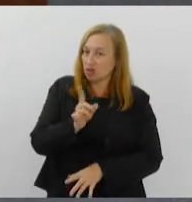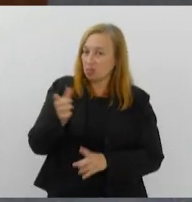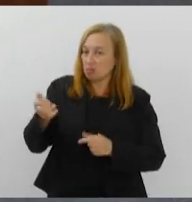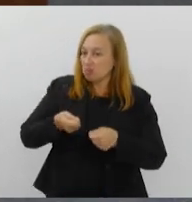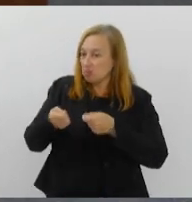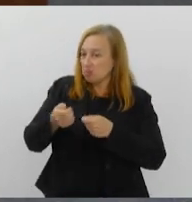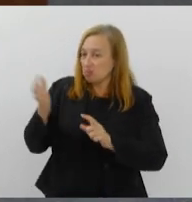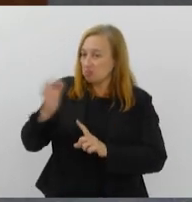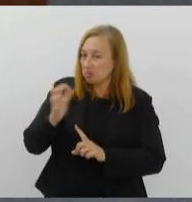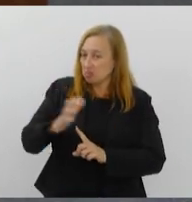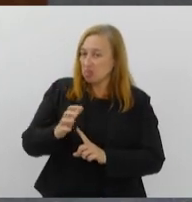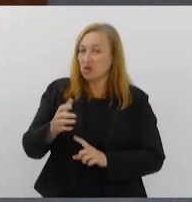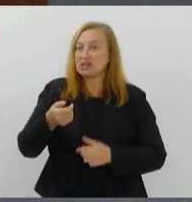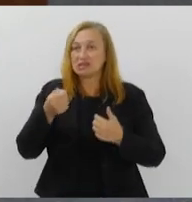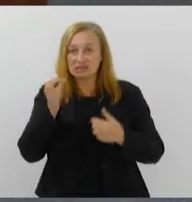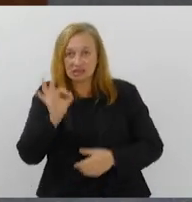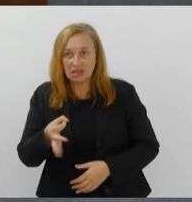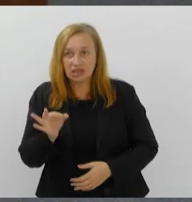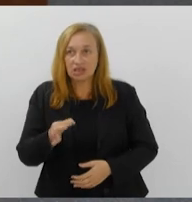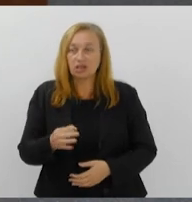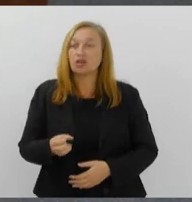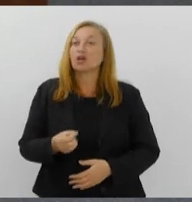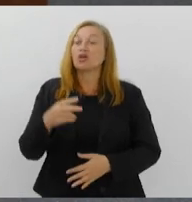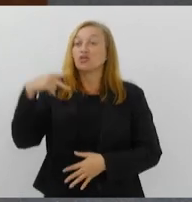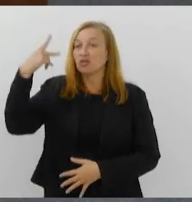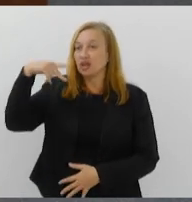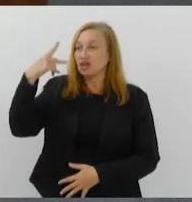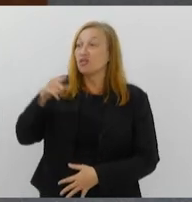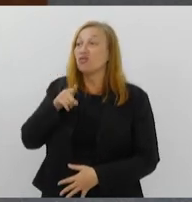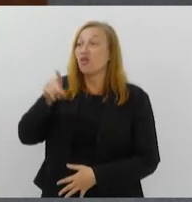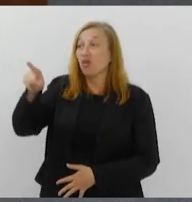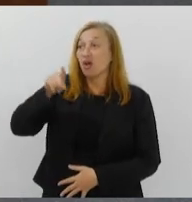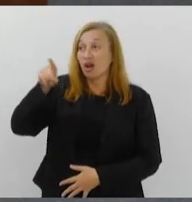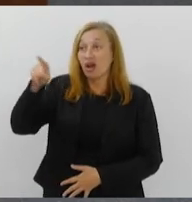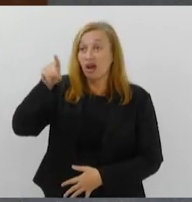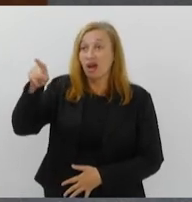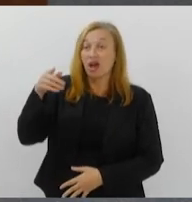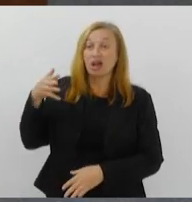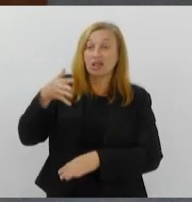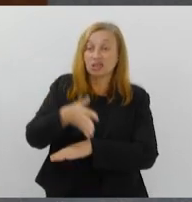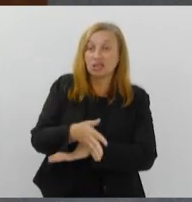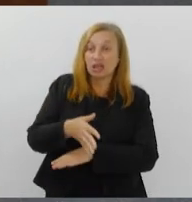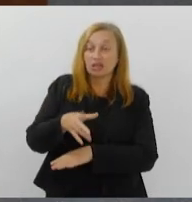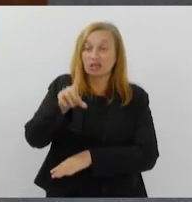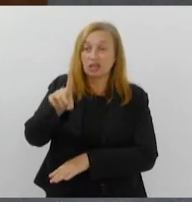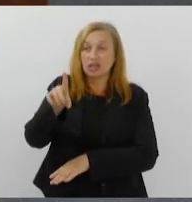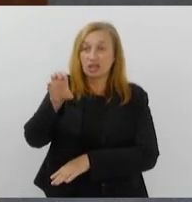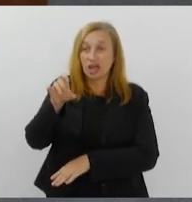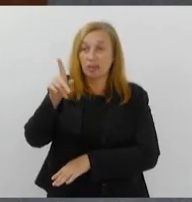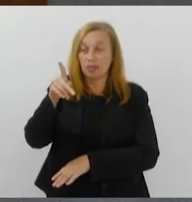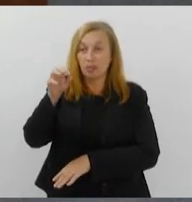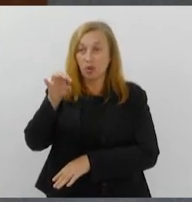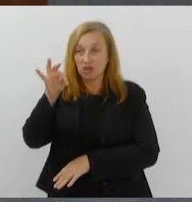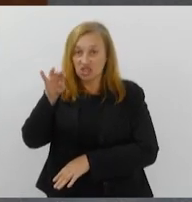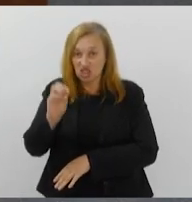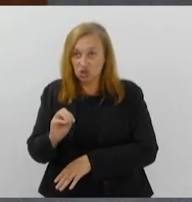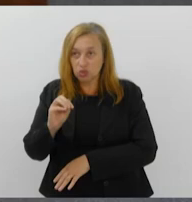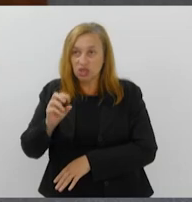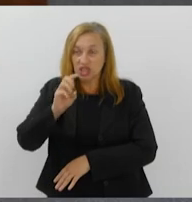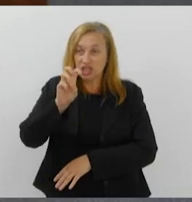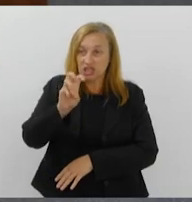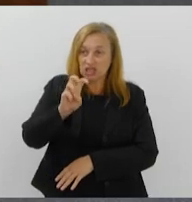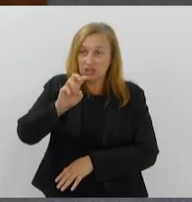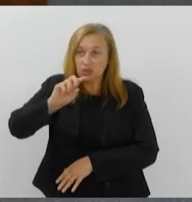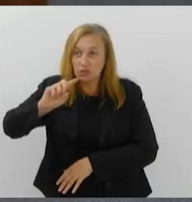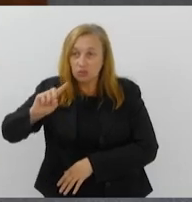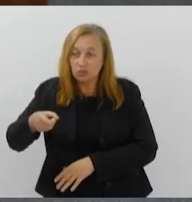manipulação e com firmeza. Quando os vereadores foram lá, entraram no depósito e encontraram 5.100